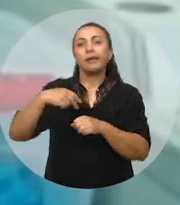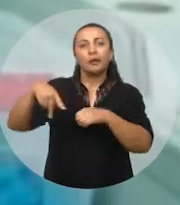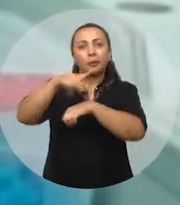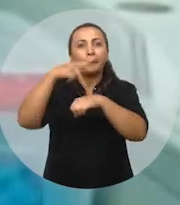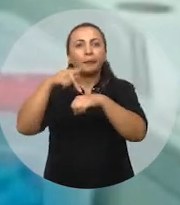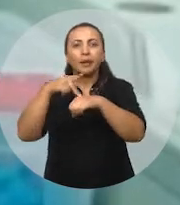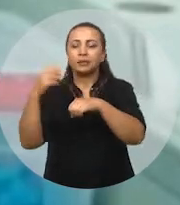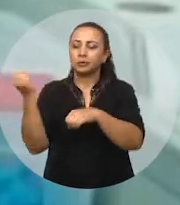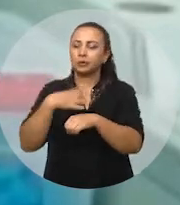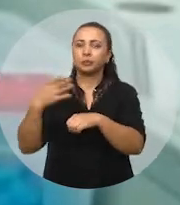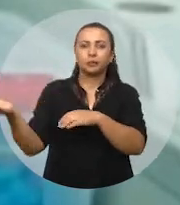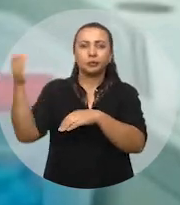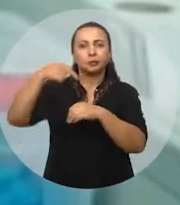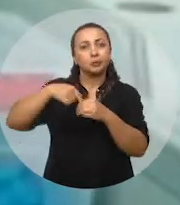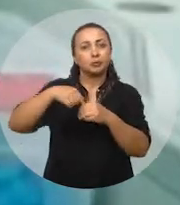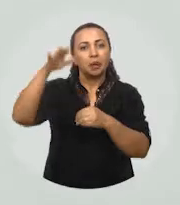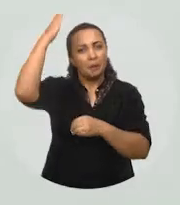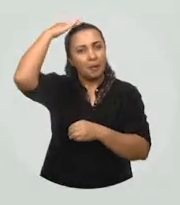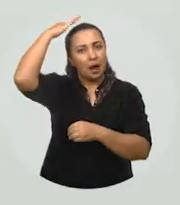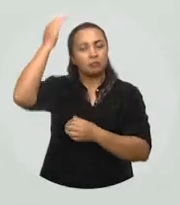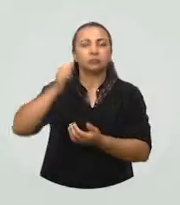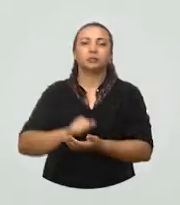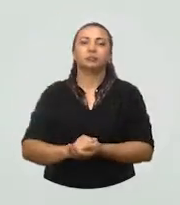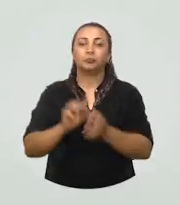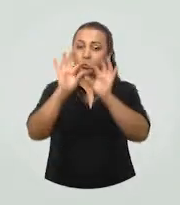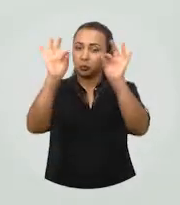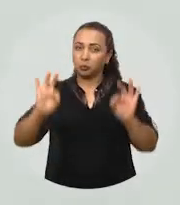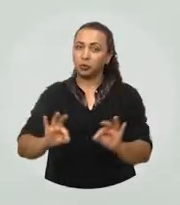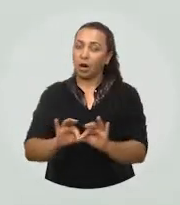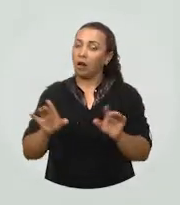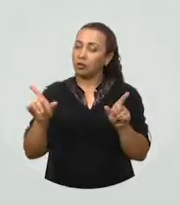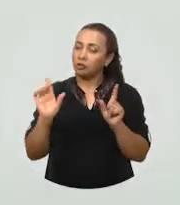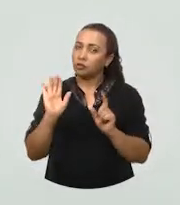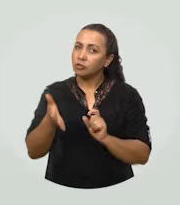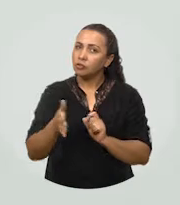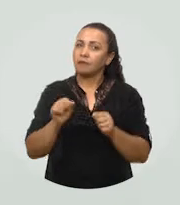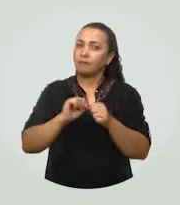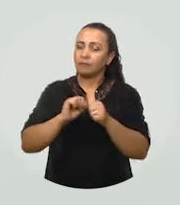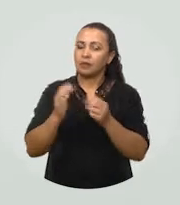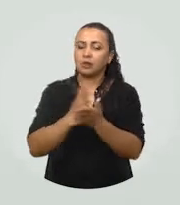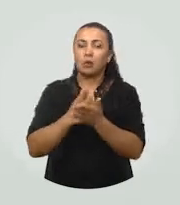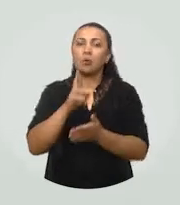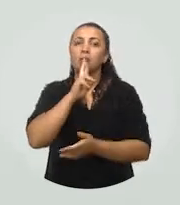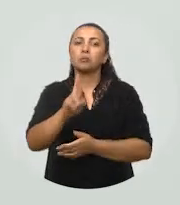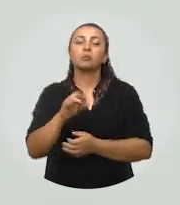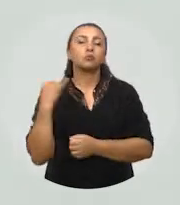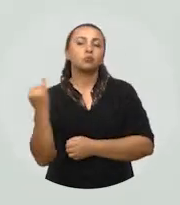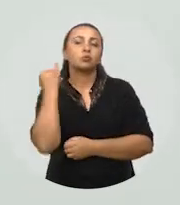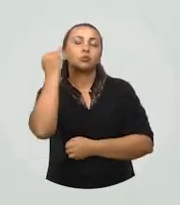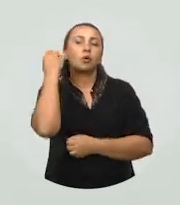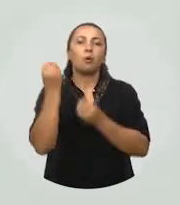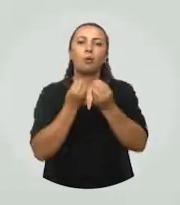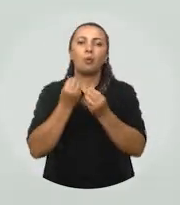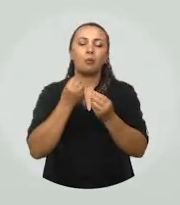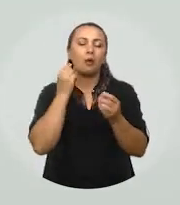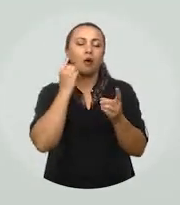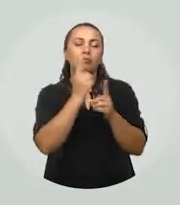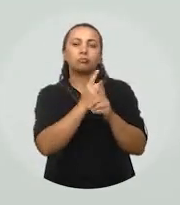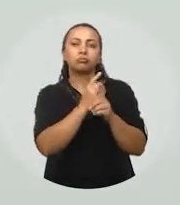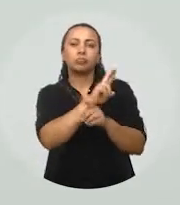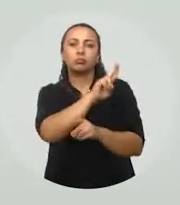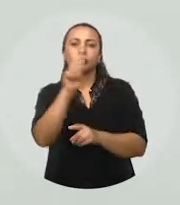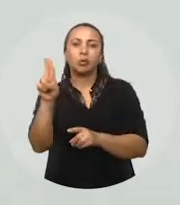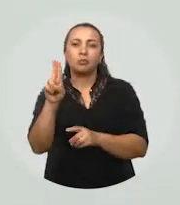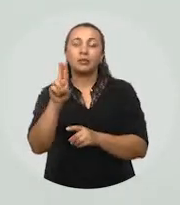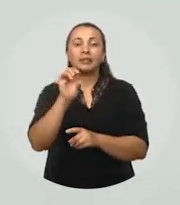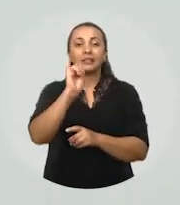chegando à Paraíba. O projeto já produziu alguns resultados importantes, como a identificação do primeiro caso